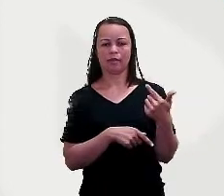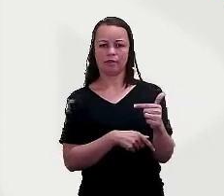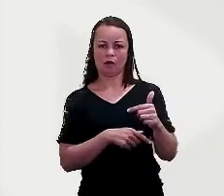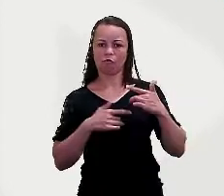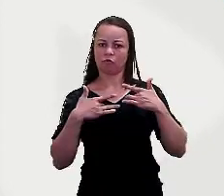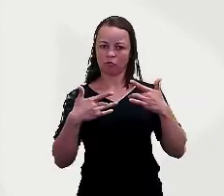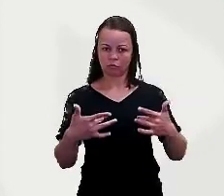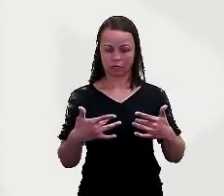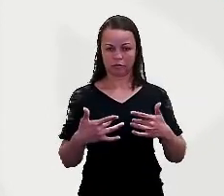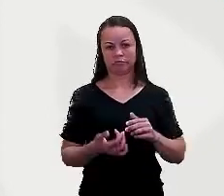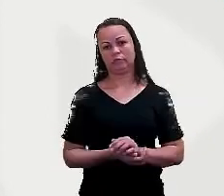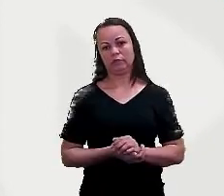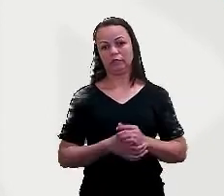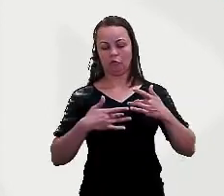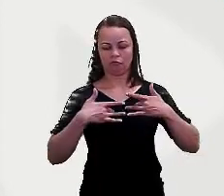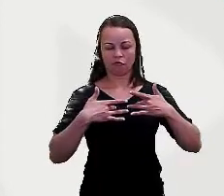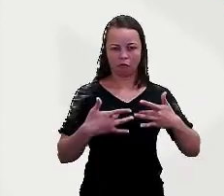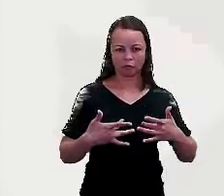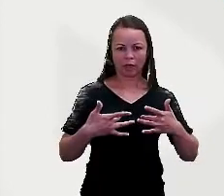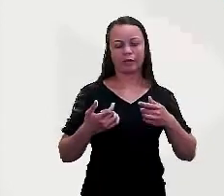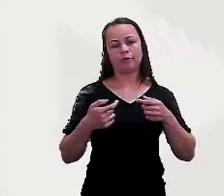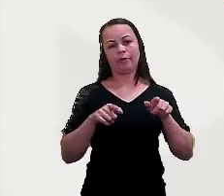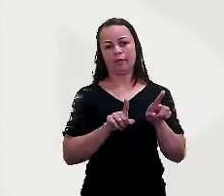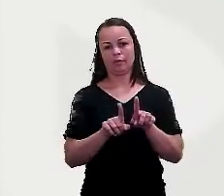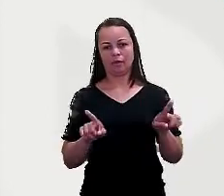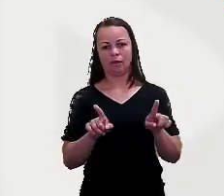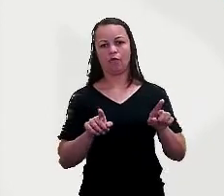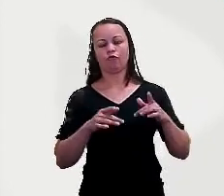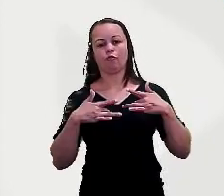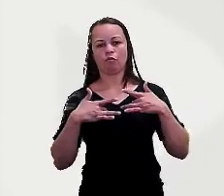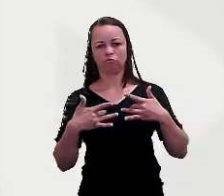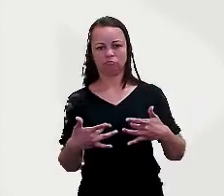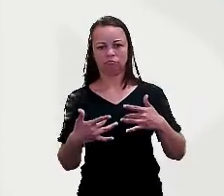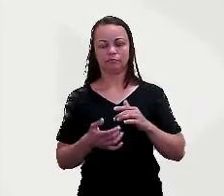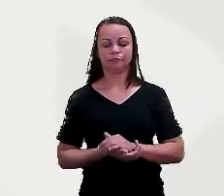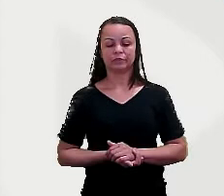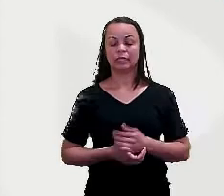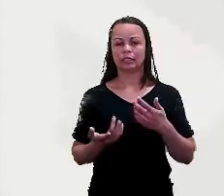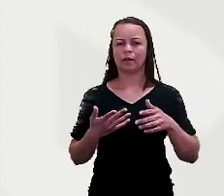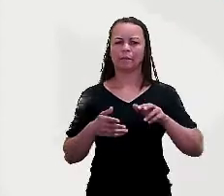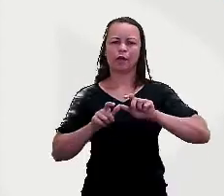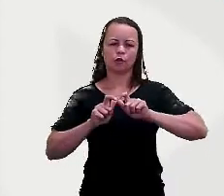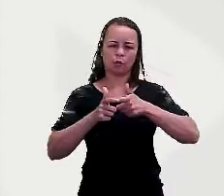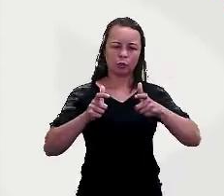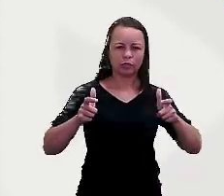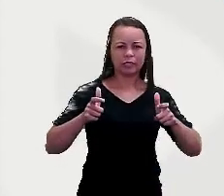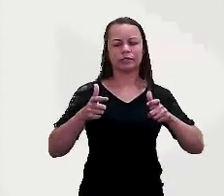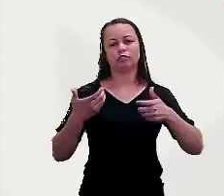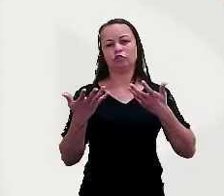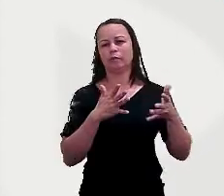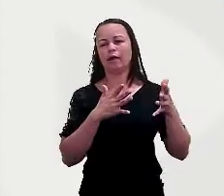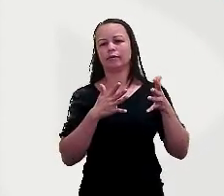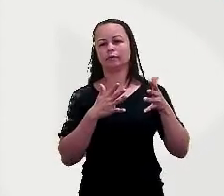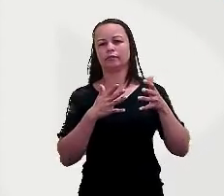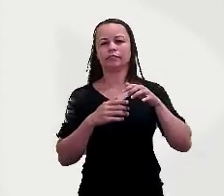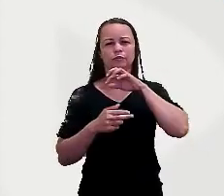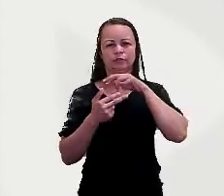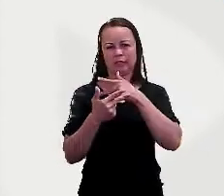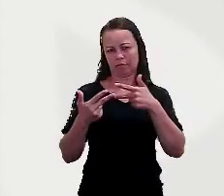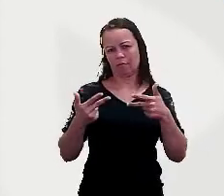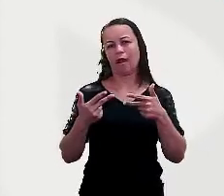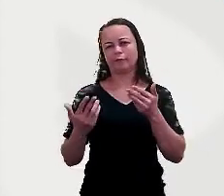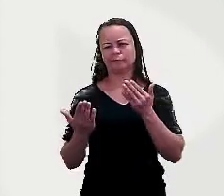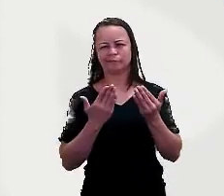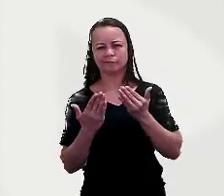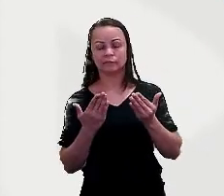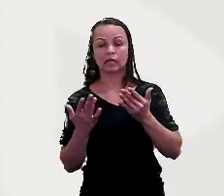repetir novamente, voluntárias e involuntárias. Na maioria das espécies animais, aqui de forma comparativa, constitui-se